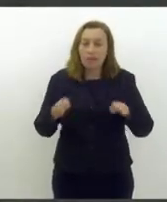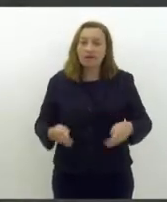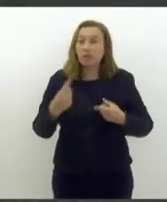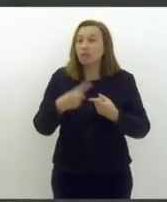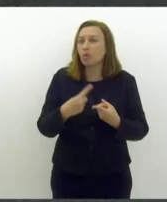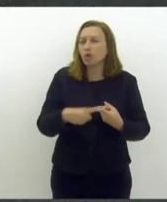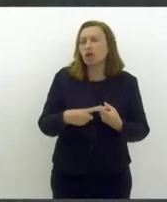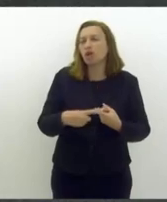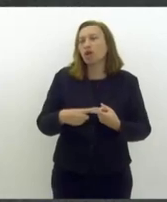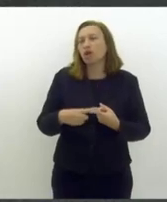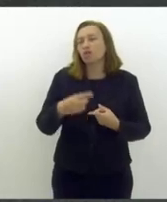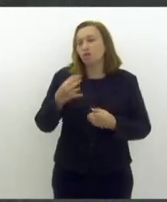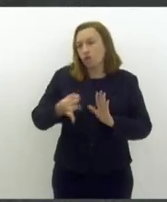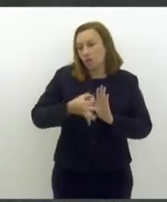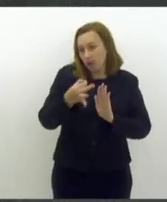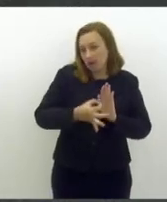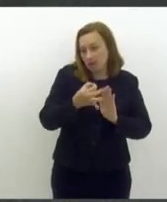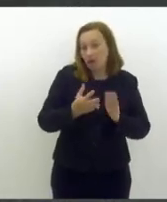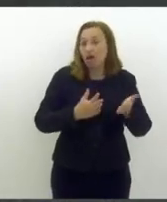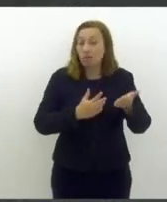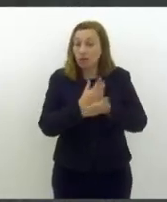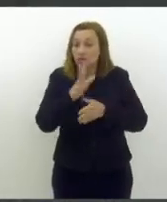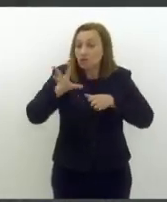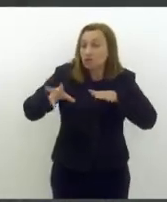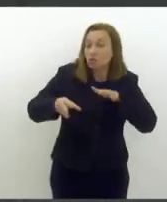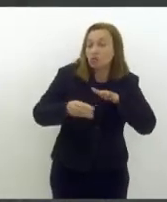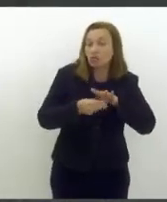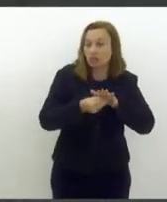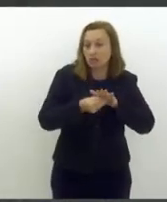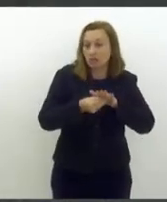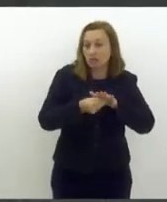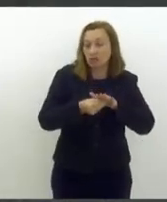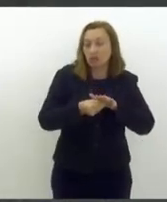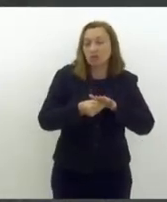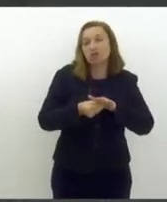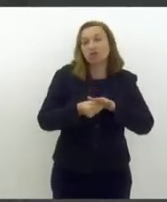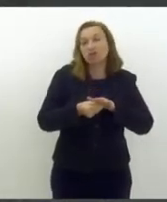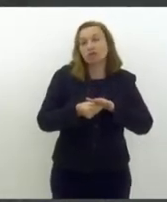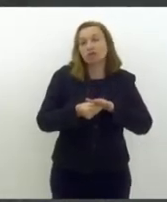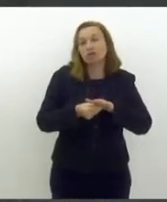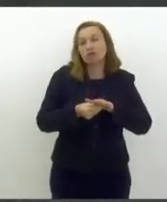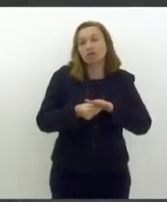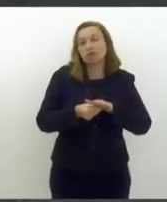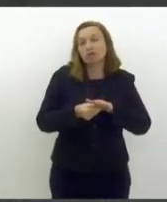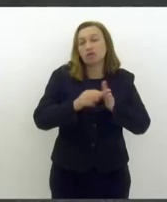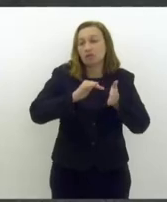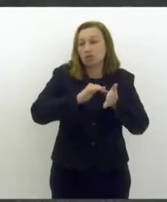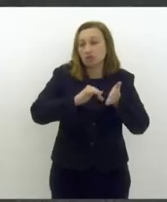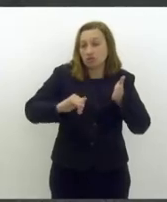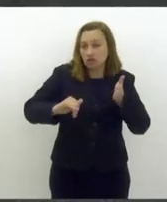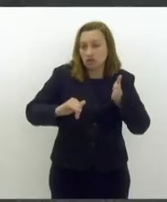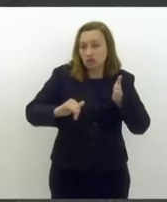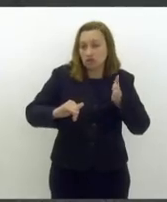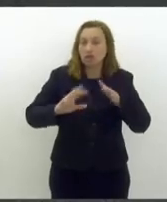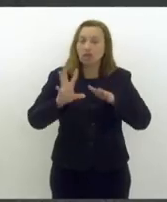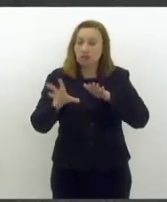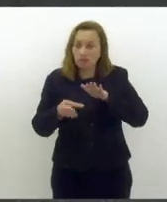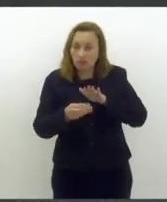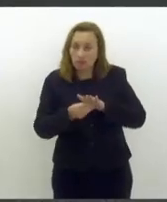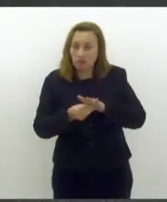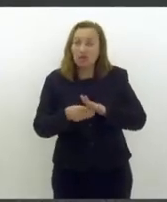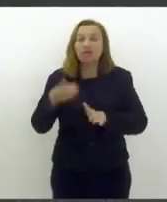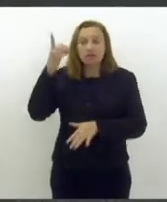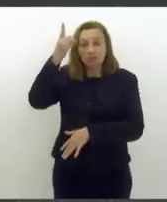eu vou dar um parecer favorável com emenda E com isso estamos retirando as nossas emendas tanto